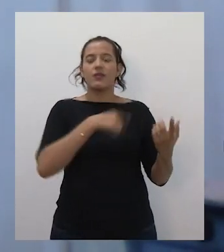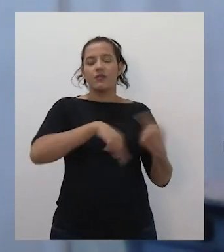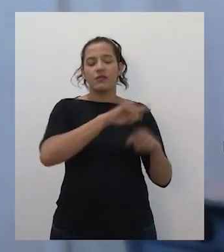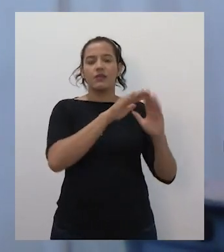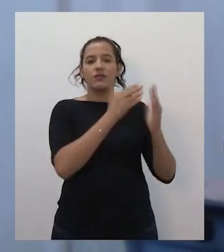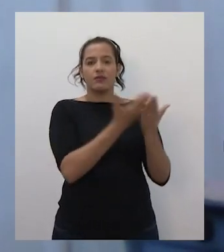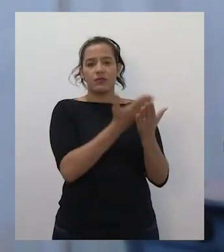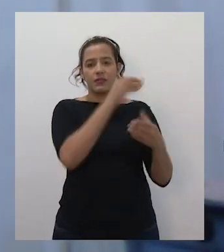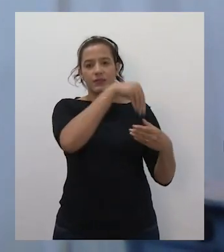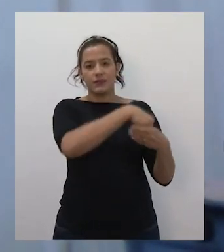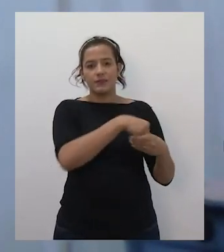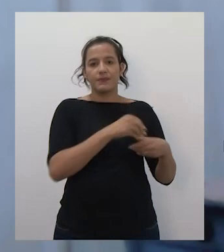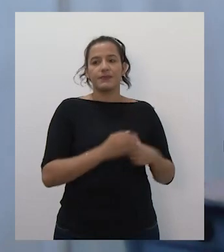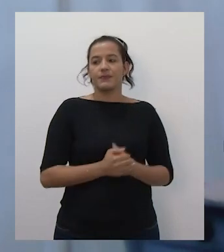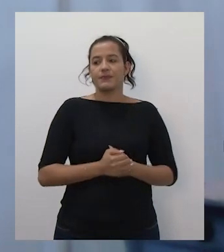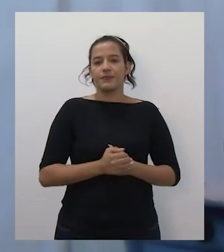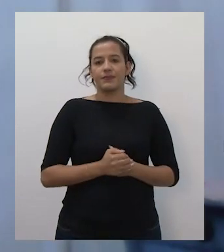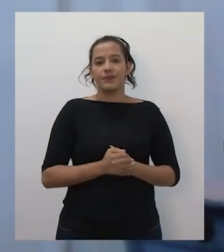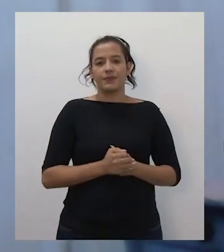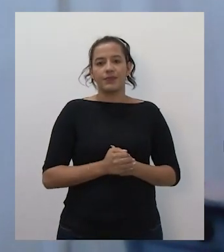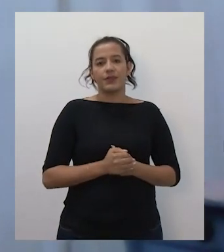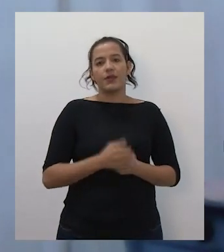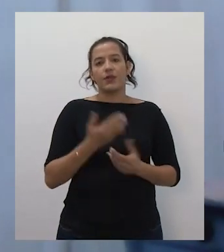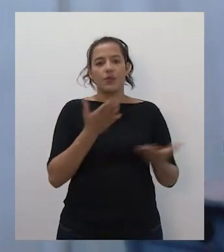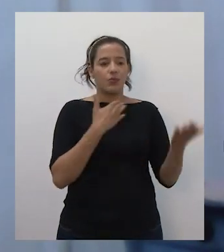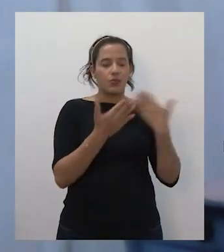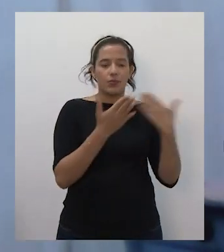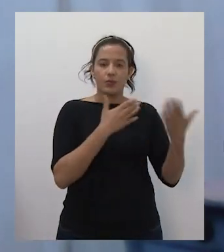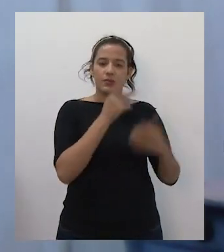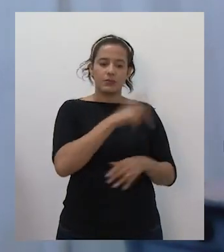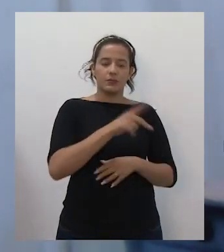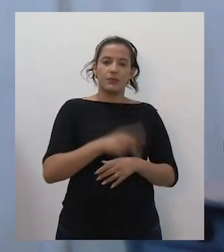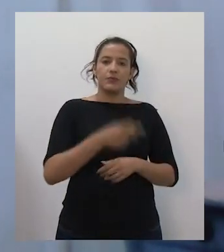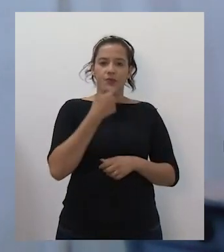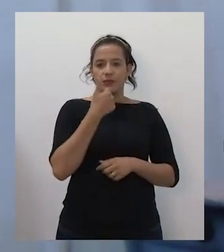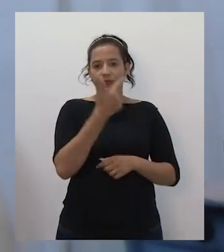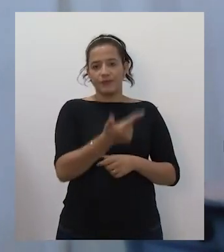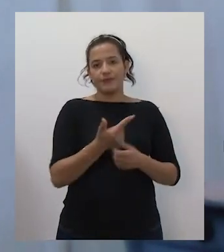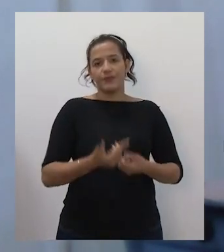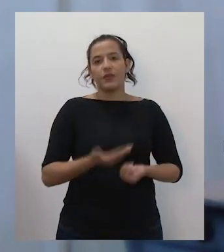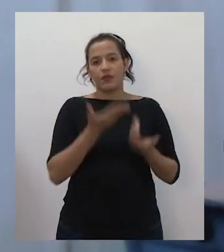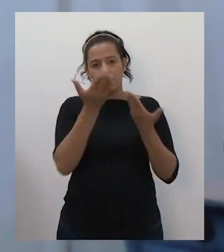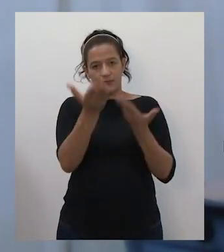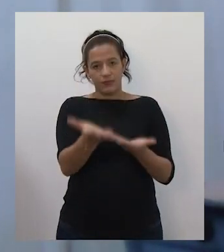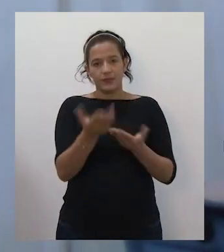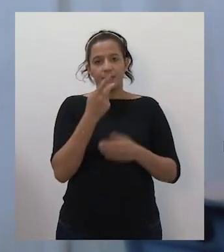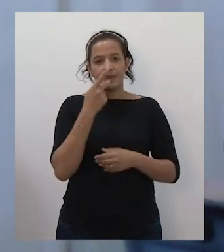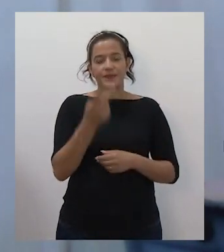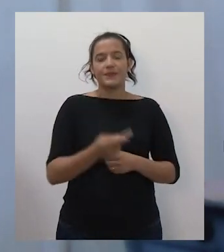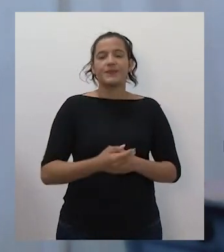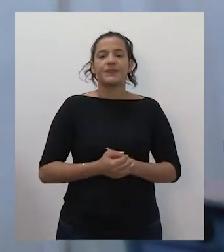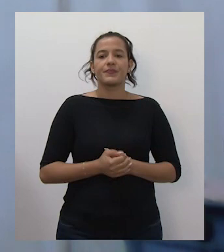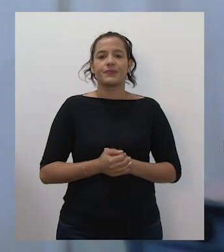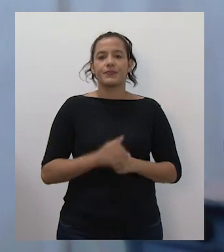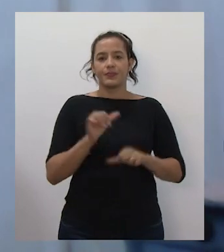escolas. Essa é uma fala interessante, né, dos professores. Passo a palavra para você, Taninha.